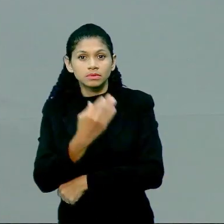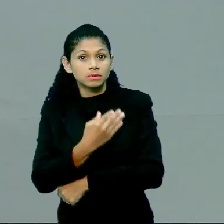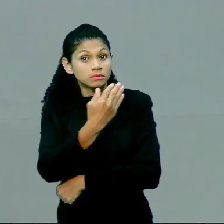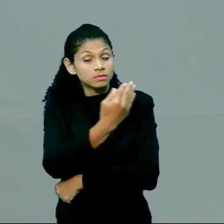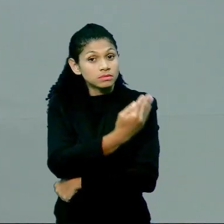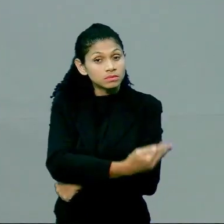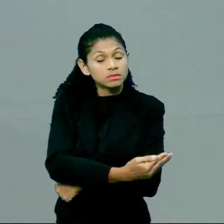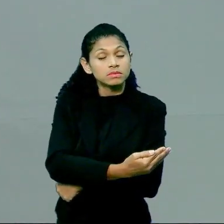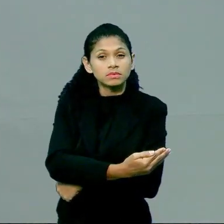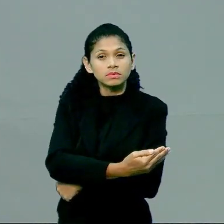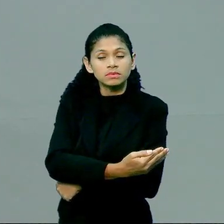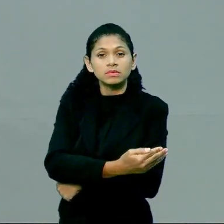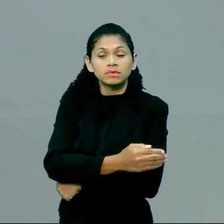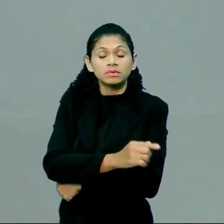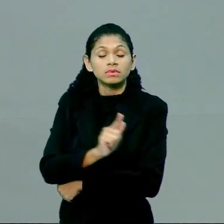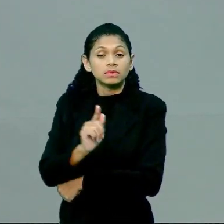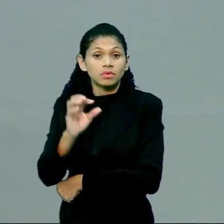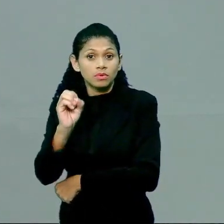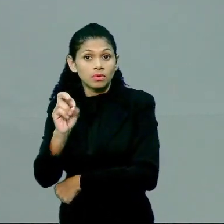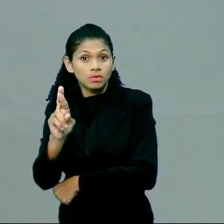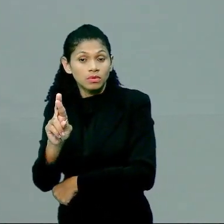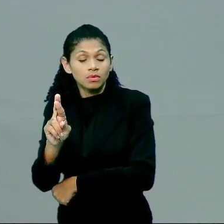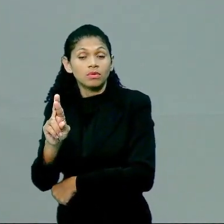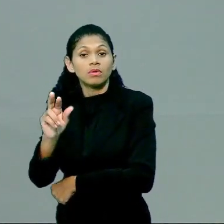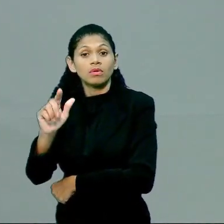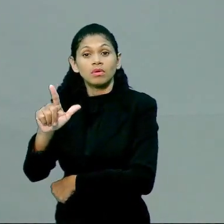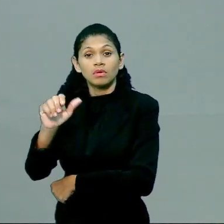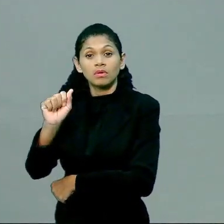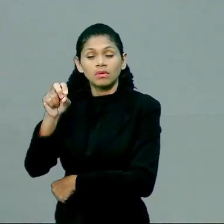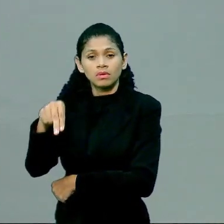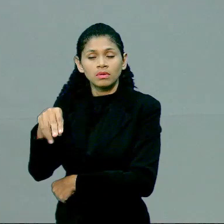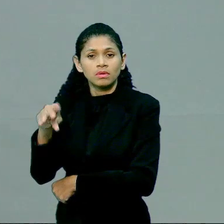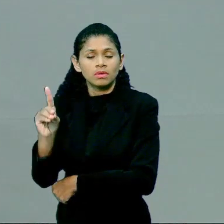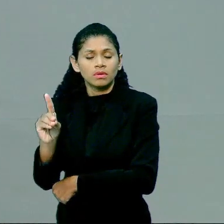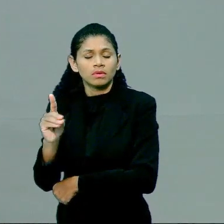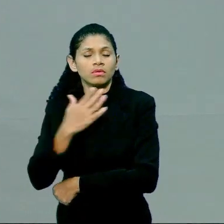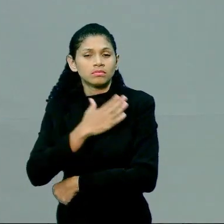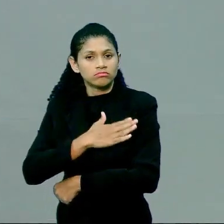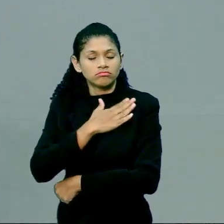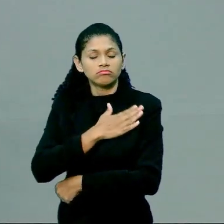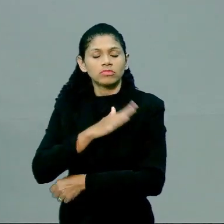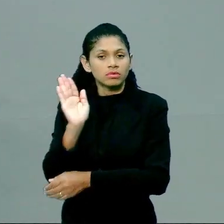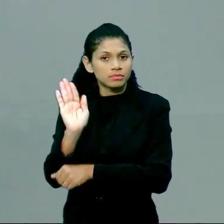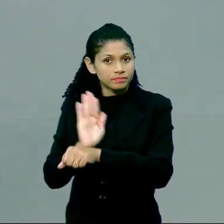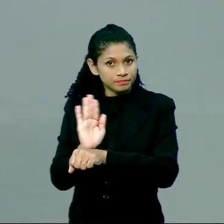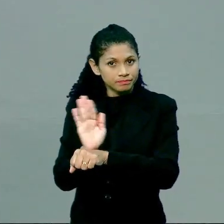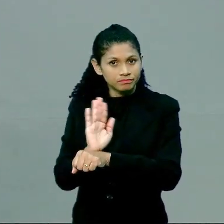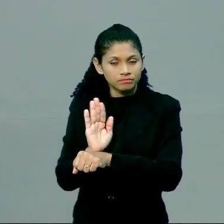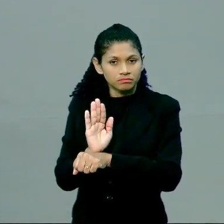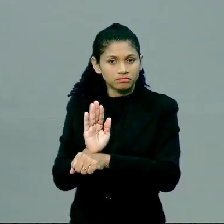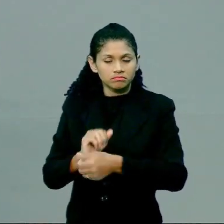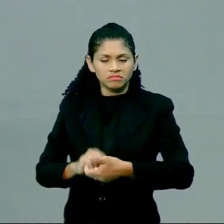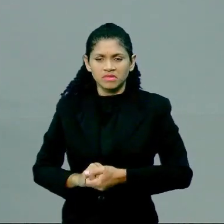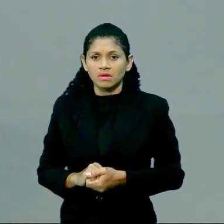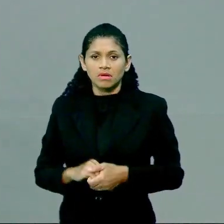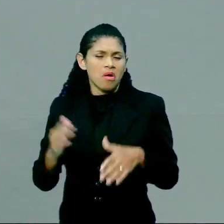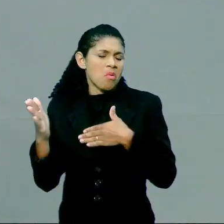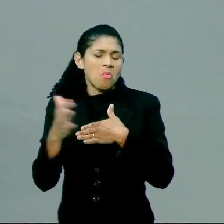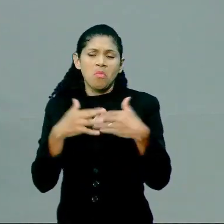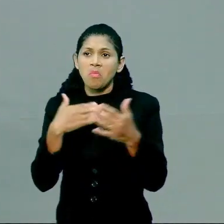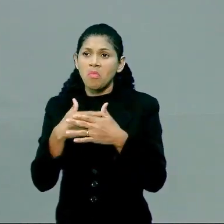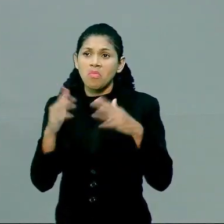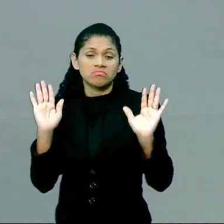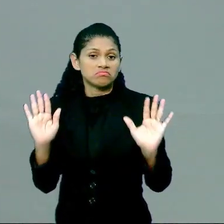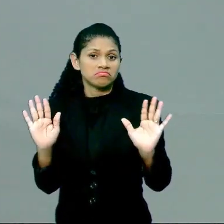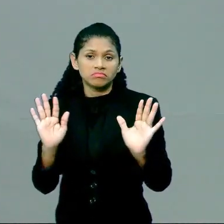né galera foi ao contrário quando o vizinho disse Orlando não sabia que tu gostava de filme ele disse ó não cheiro nem fede tanto faz eu